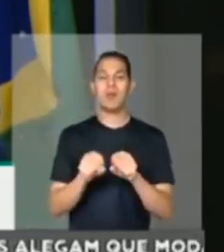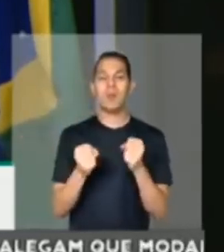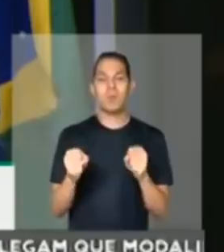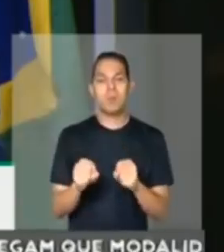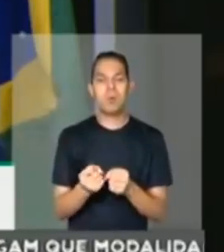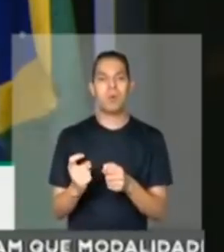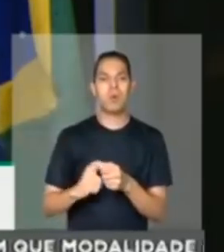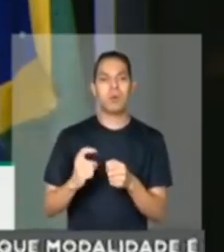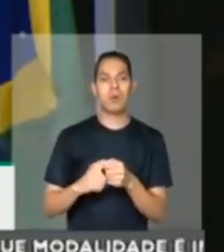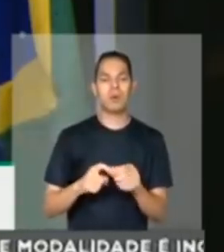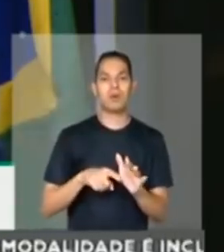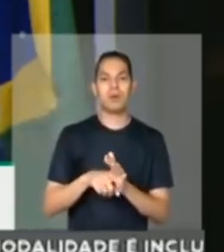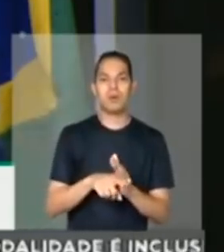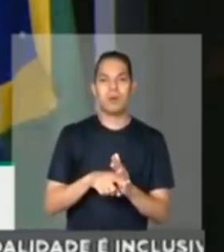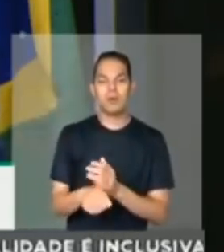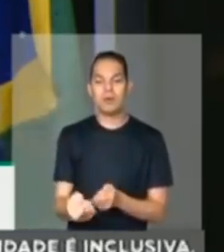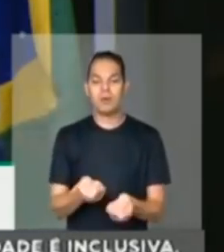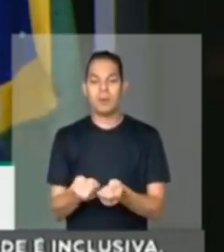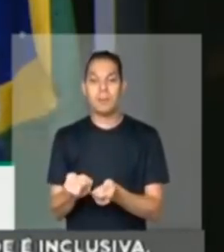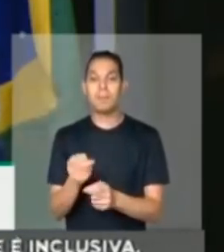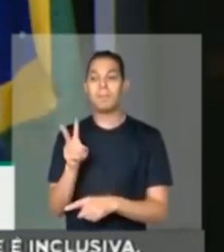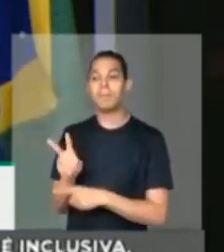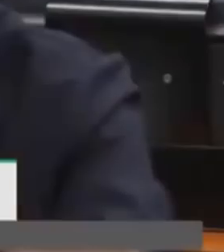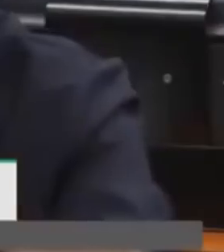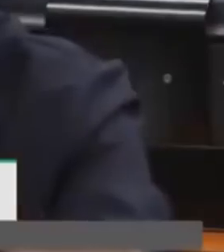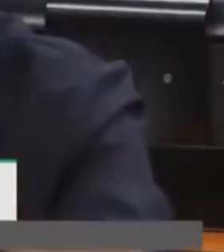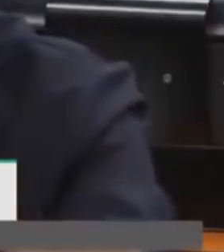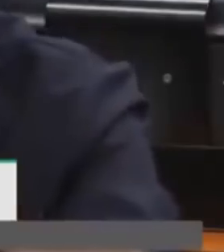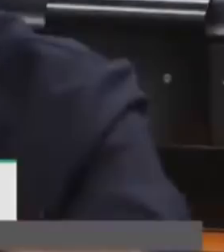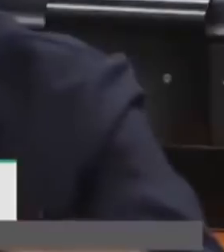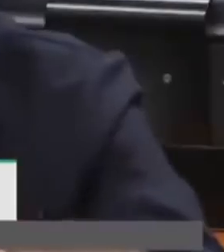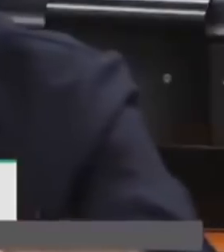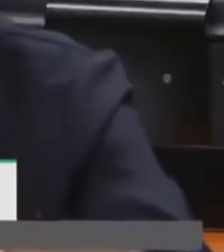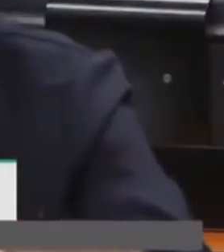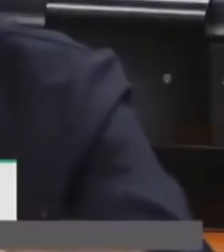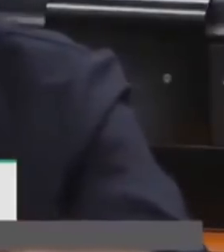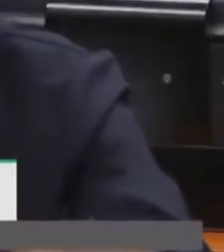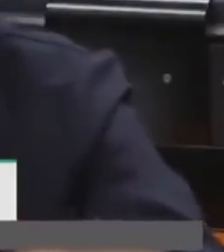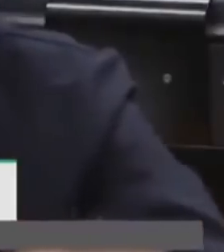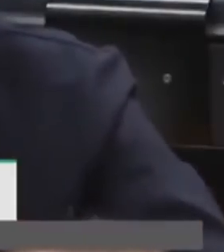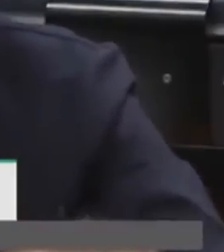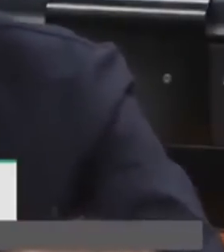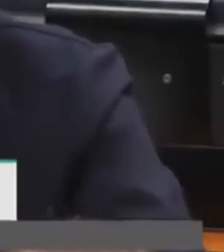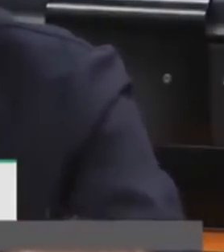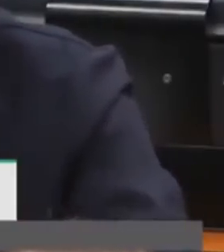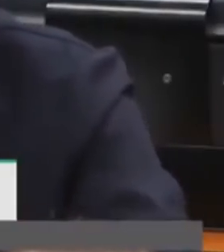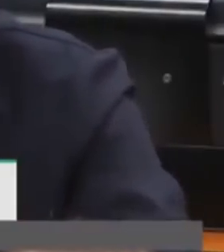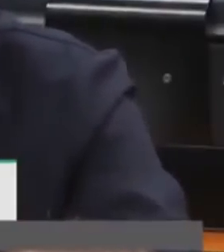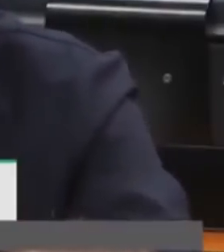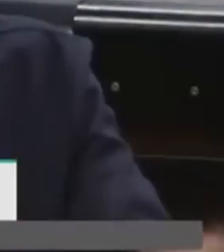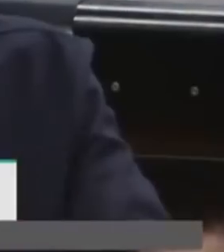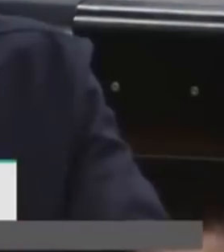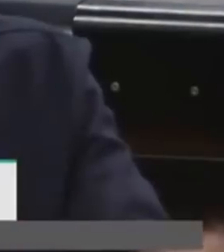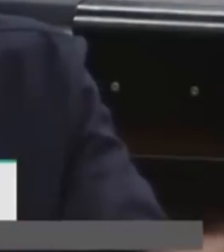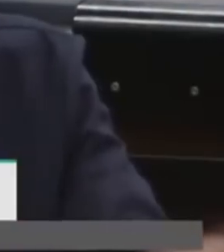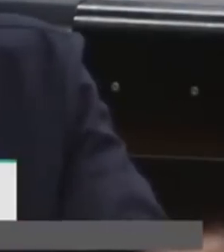desconstruindo os órgãos de fiscalização e controle para proteger o próprio filho. A gente viu o Supremo usurpando a competência do Legislativo e do